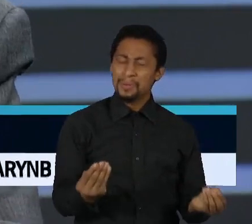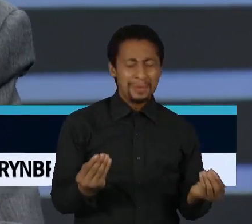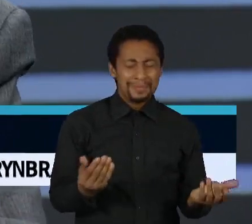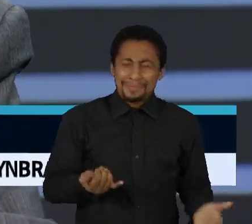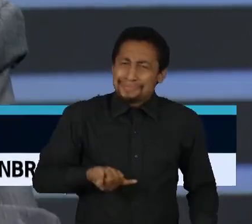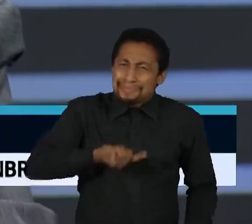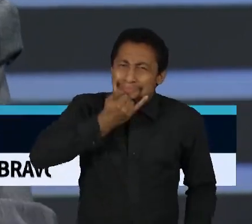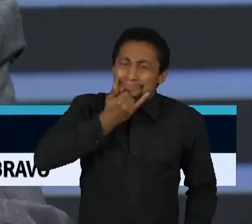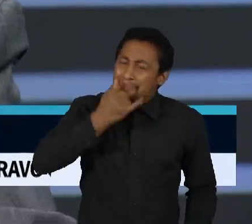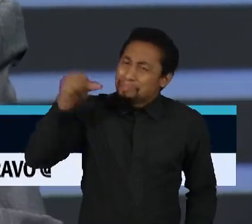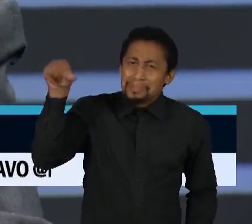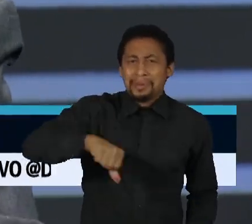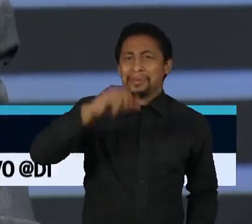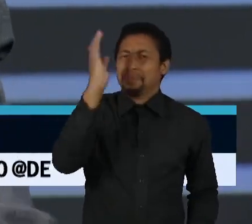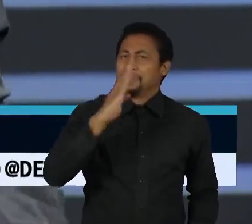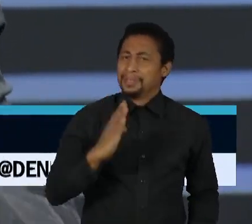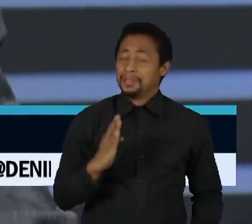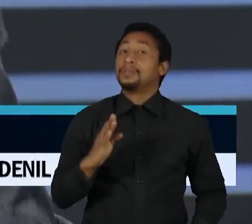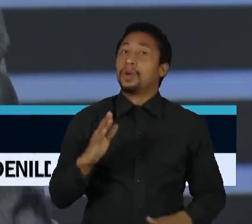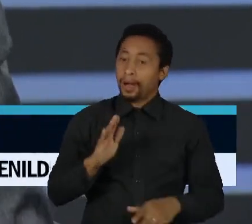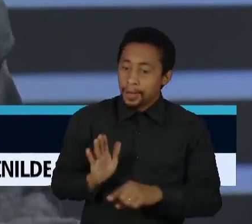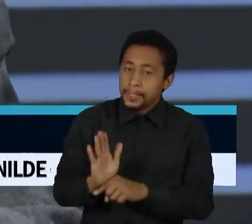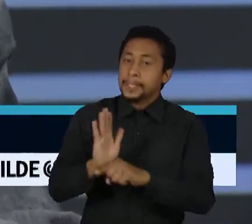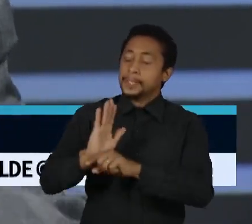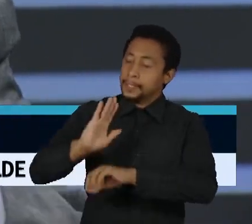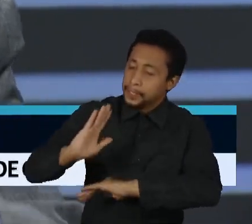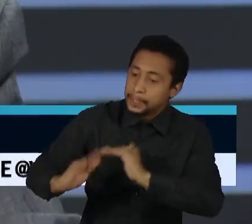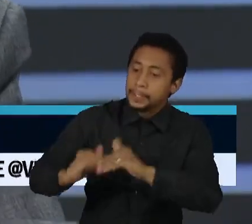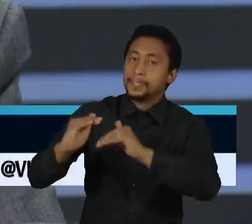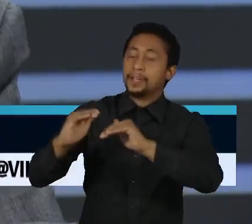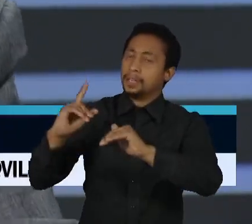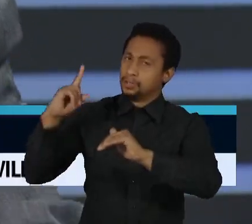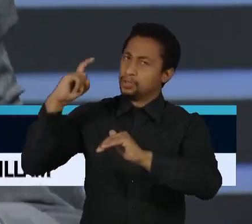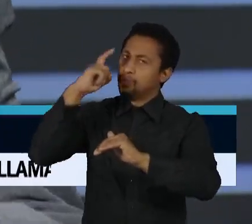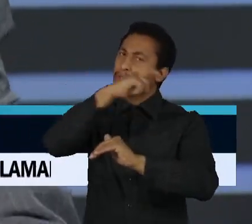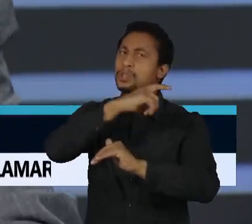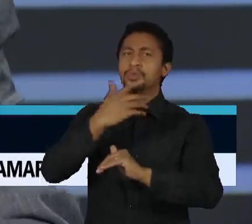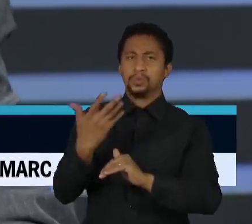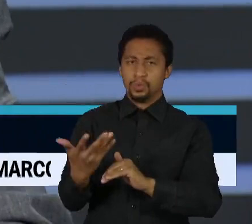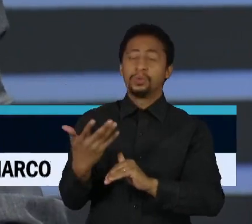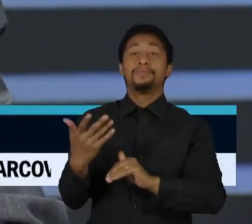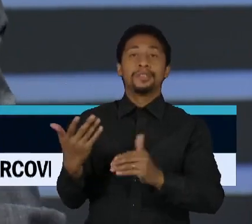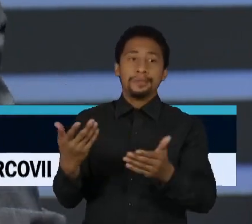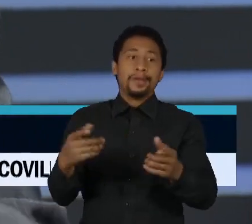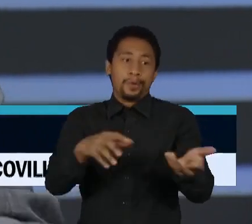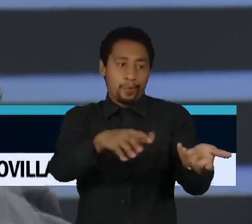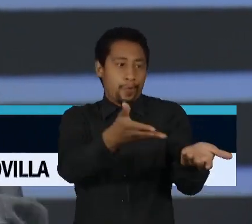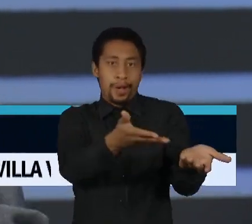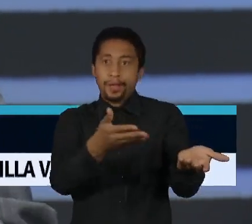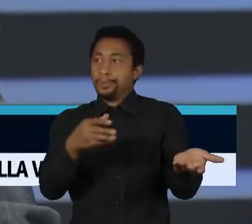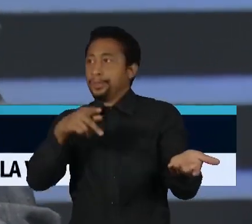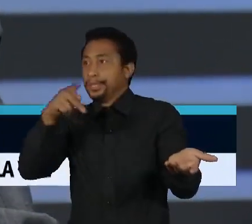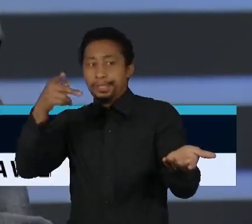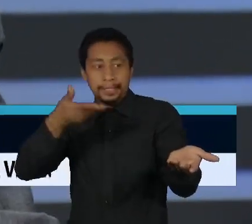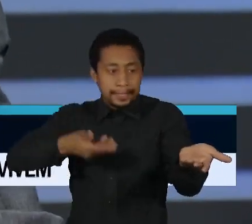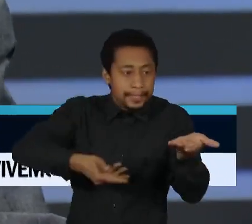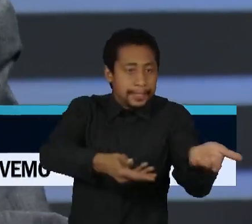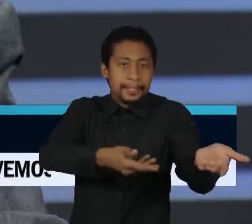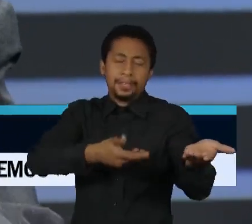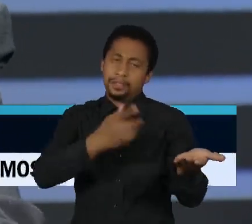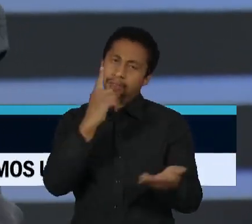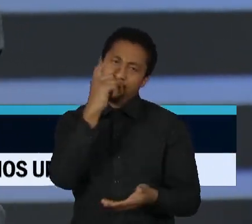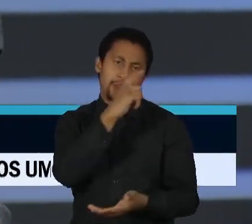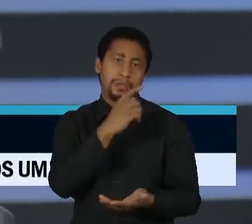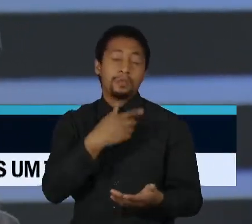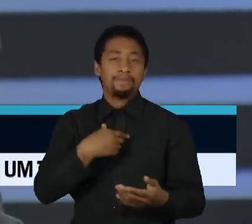teve de tudo. Então, reconstruir é difícil, e construir pontes republicanas com esse Congresso. Agora, precisa, não adianta